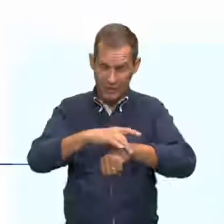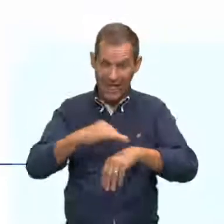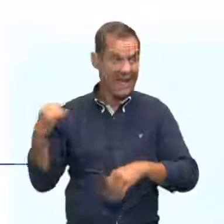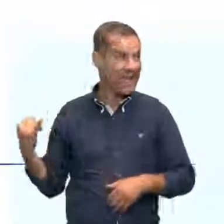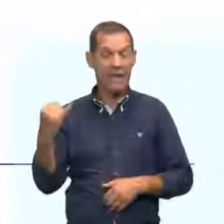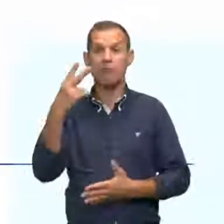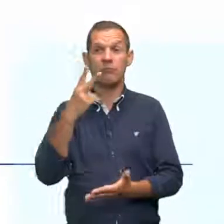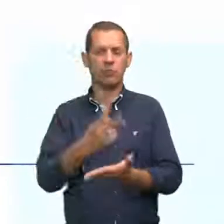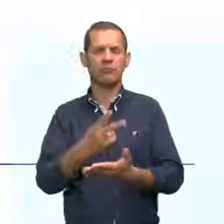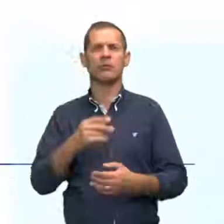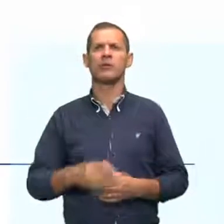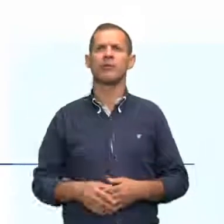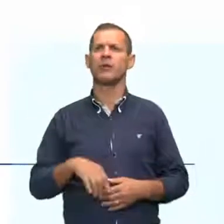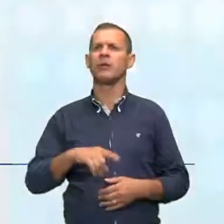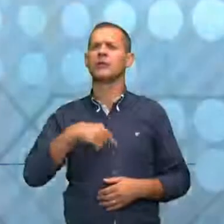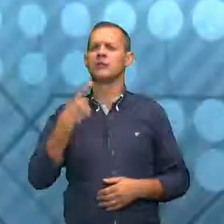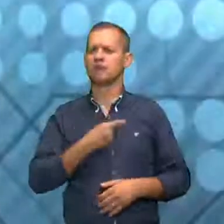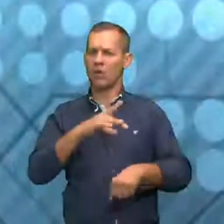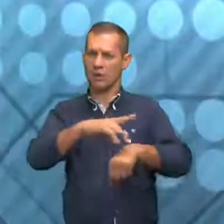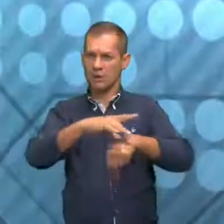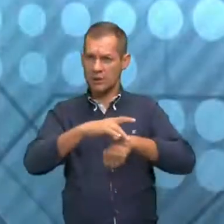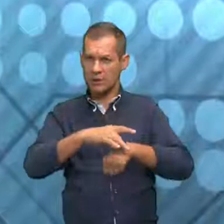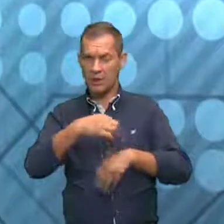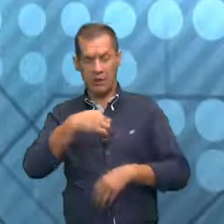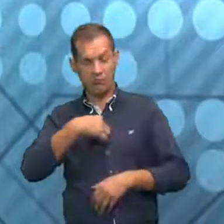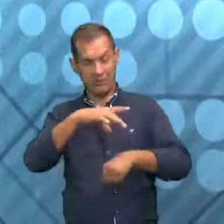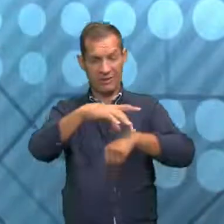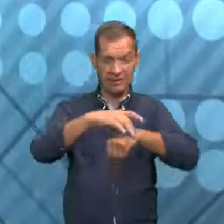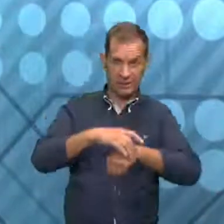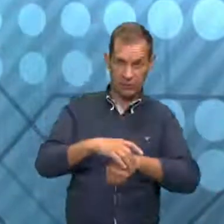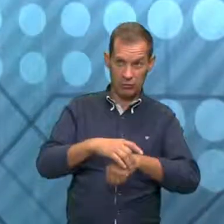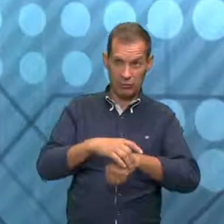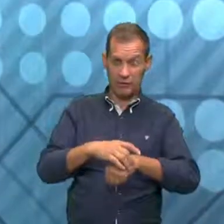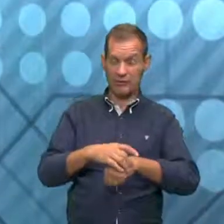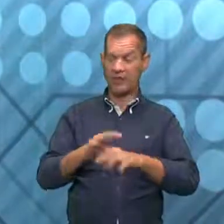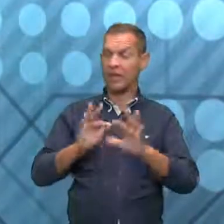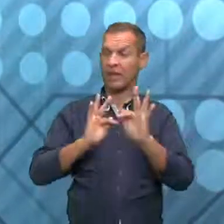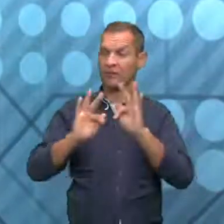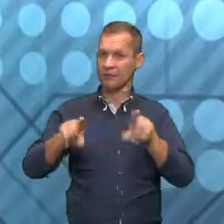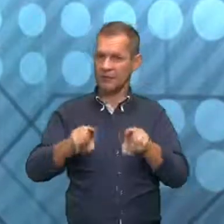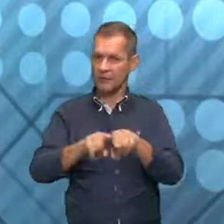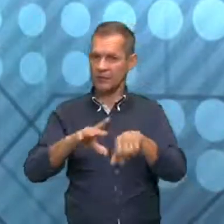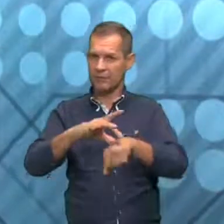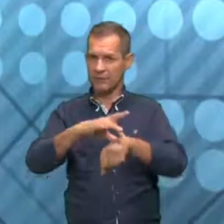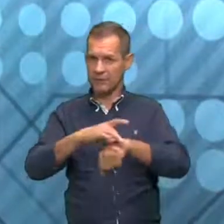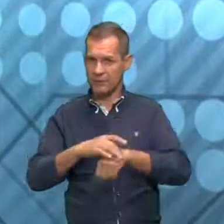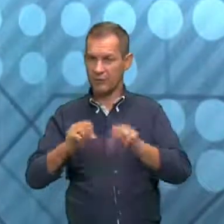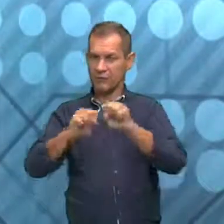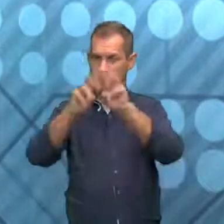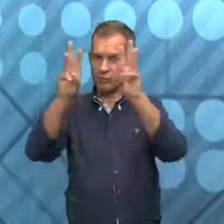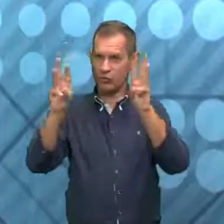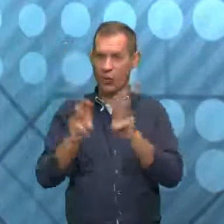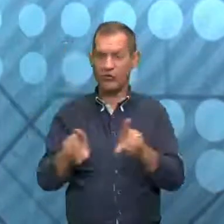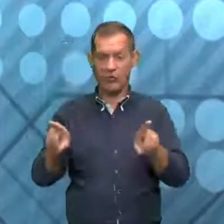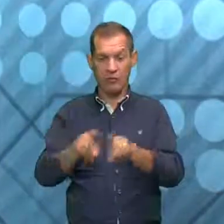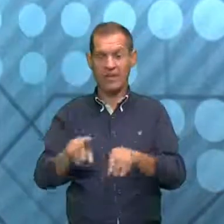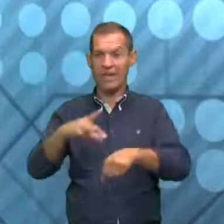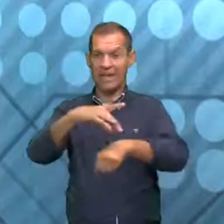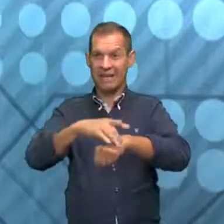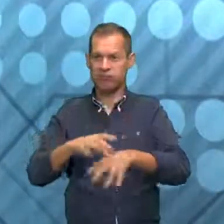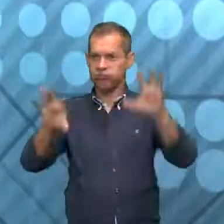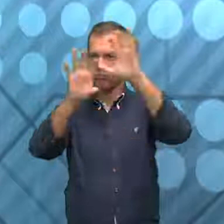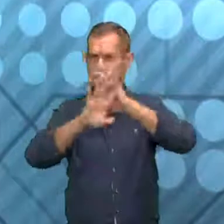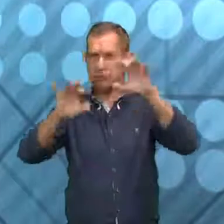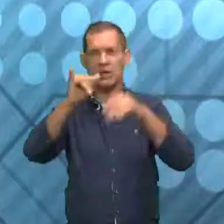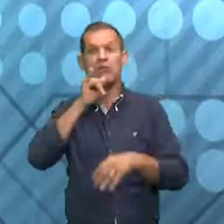é importante. Quando a gente fala de segurança, eu falo de segurança física e segurança do software também, a segurança da nuvem,